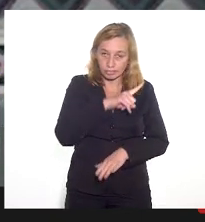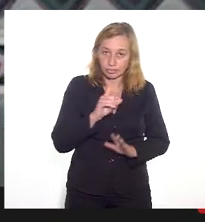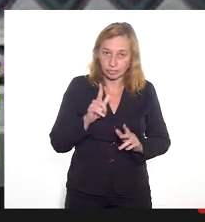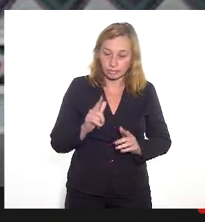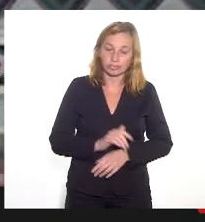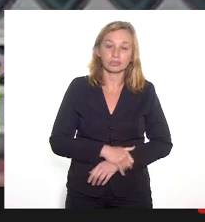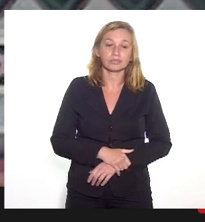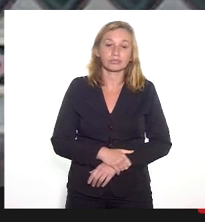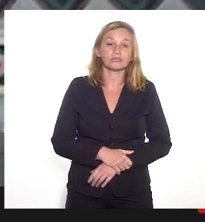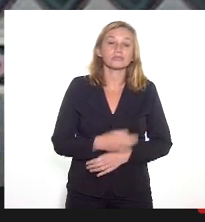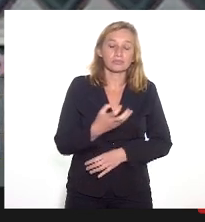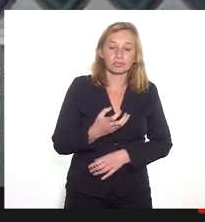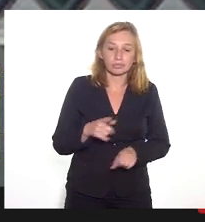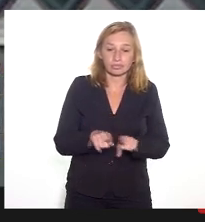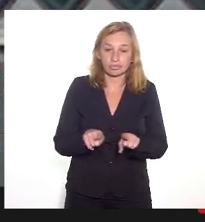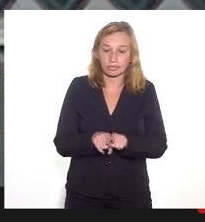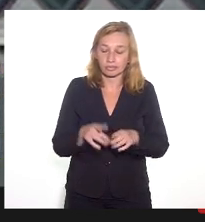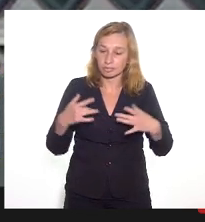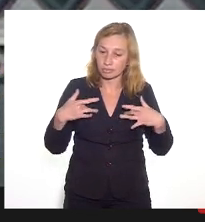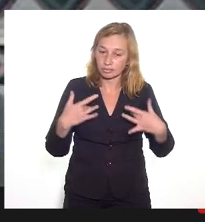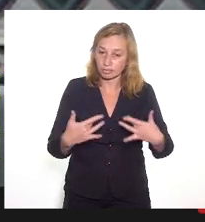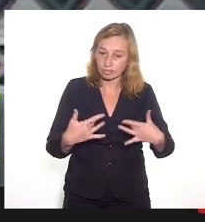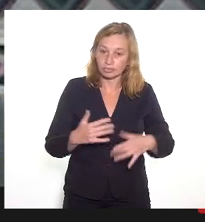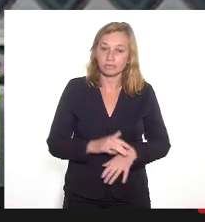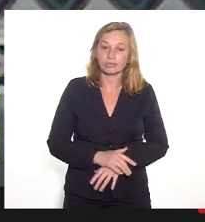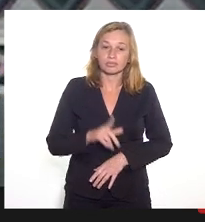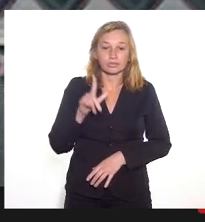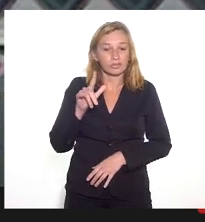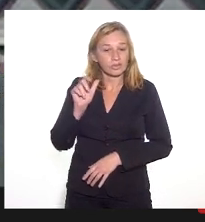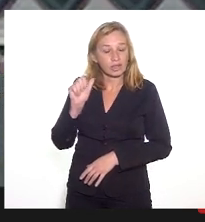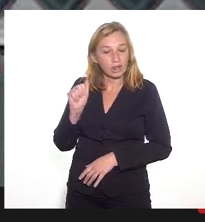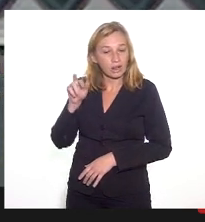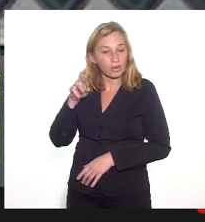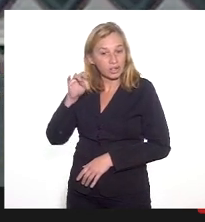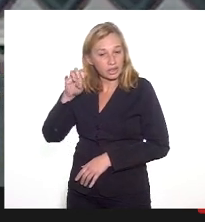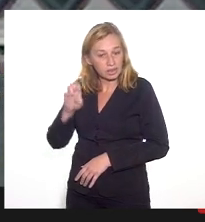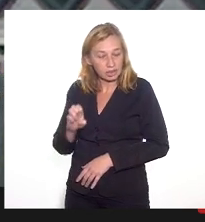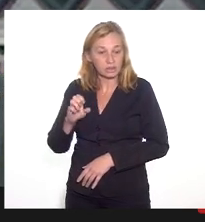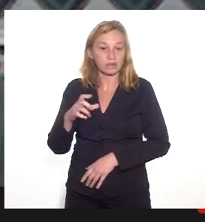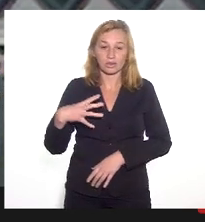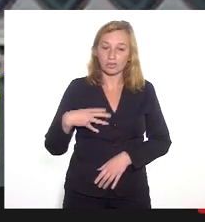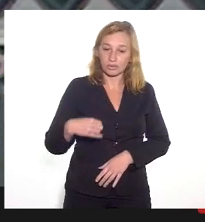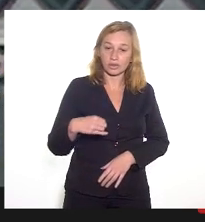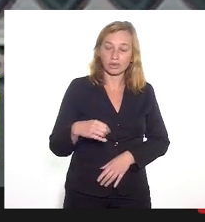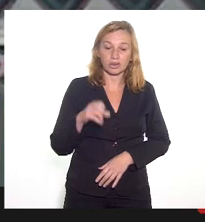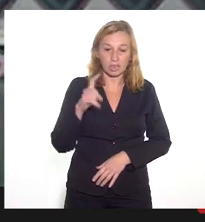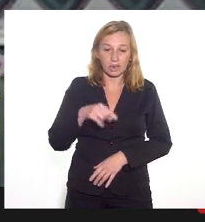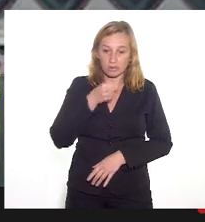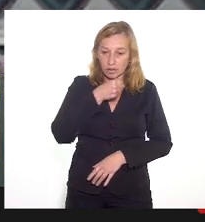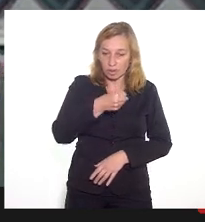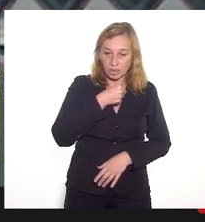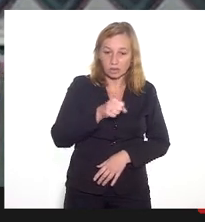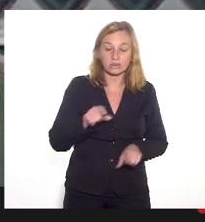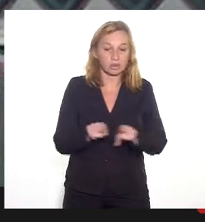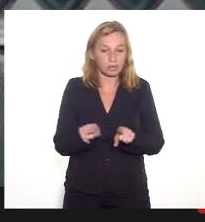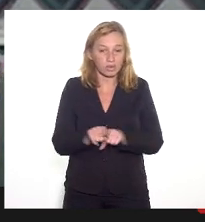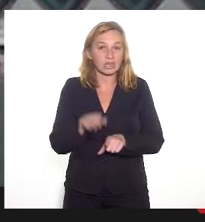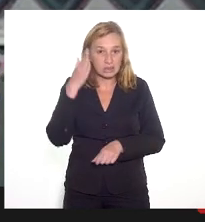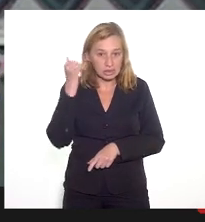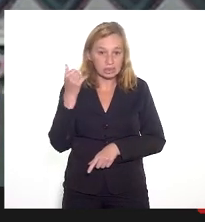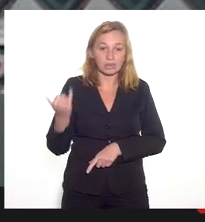aqui deixar toda a nossa solidariedade à Laurene Santos. Eu tenho um filho que é jornalista também, e eu sei da importância,